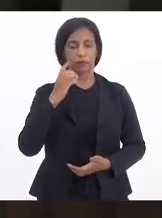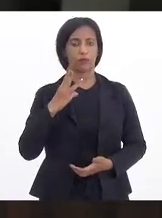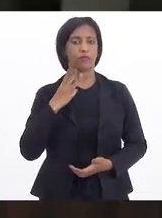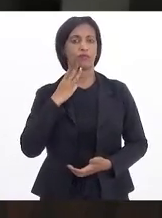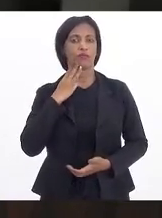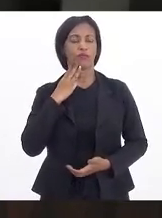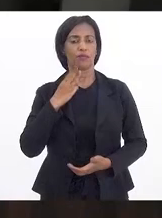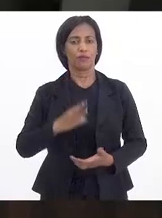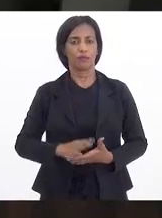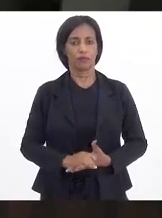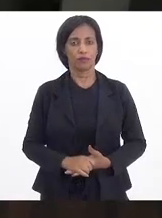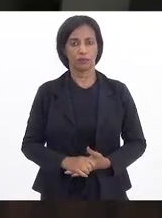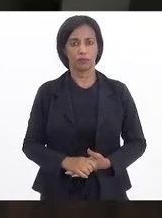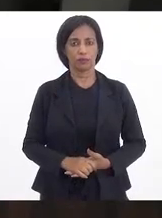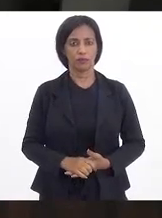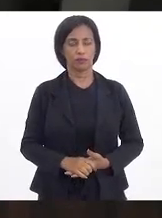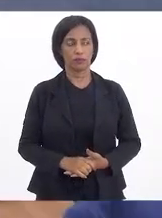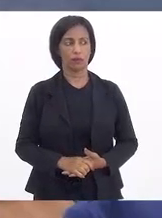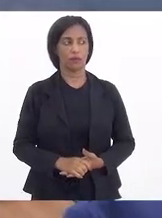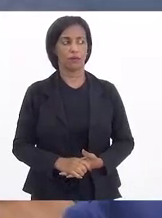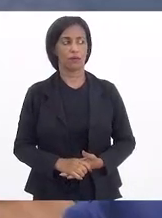waldeck Carneiro